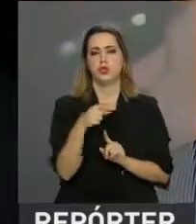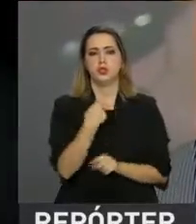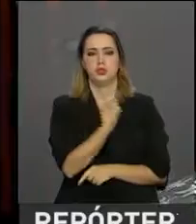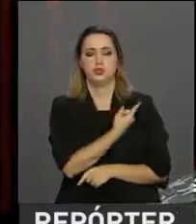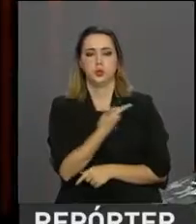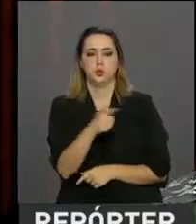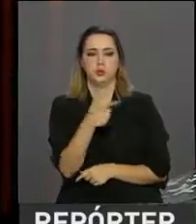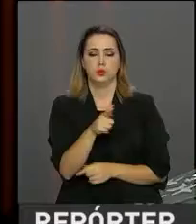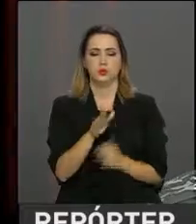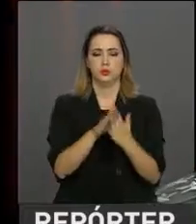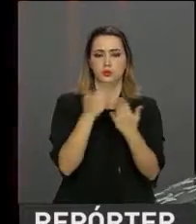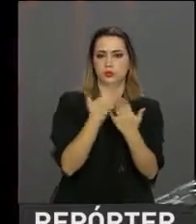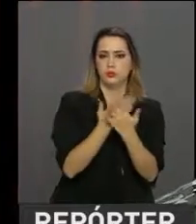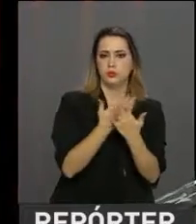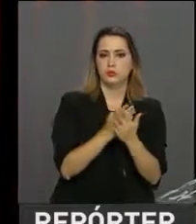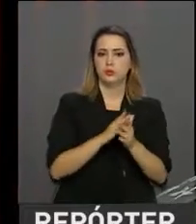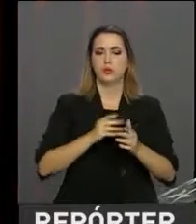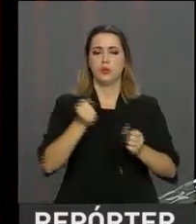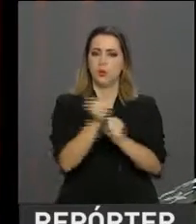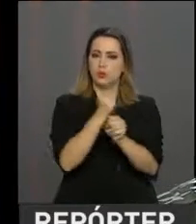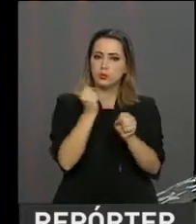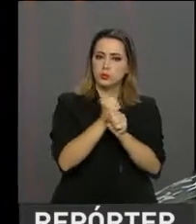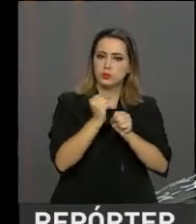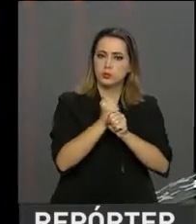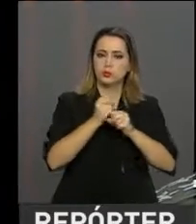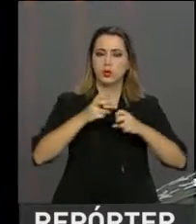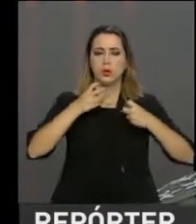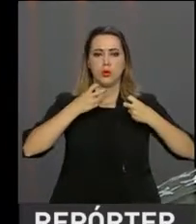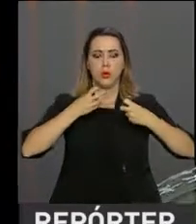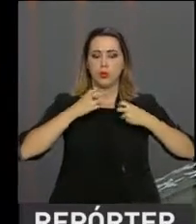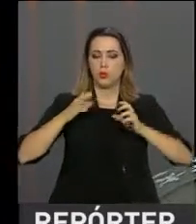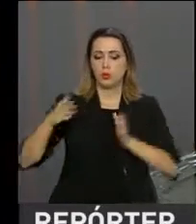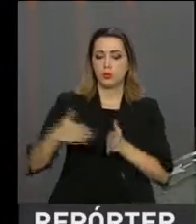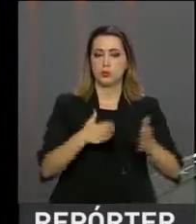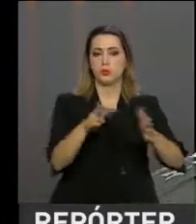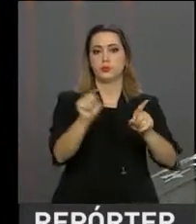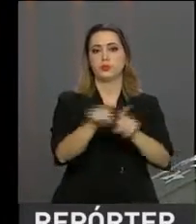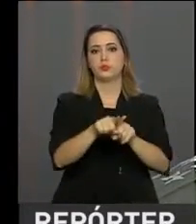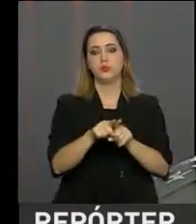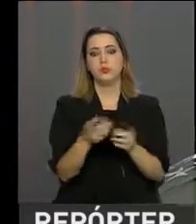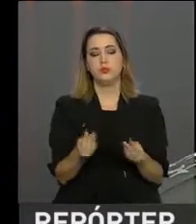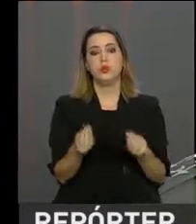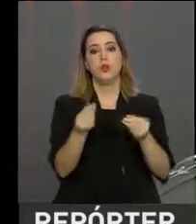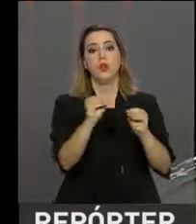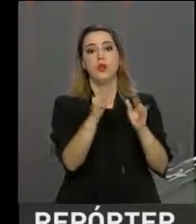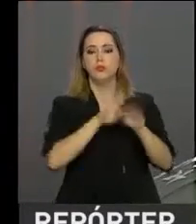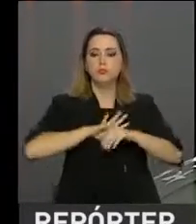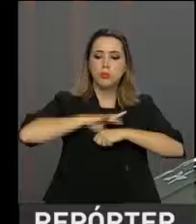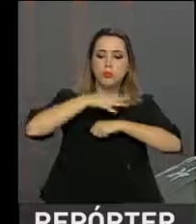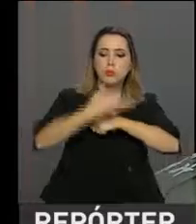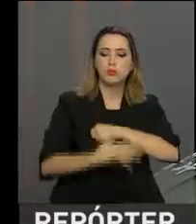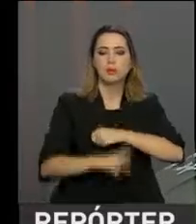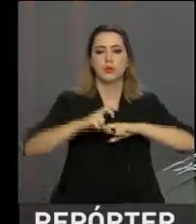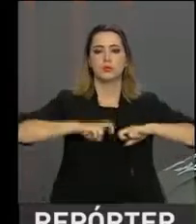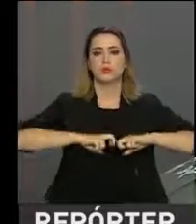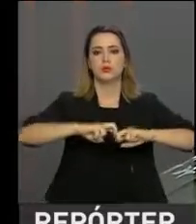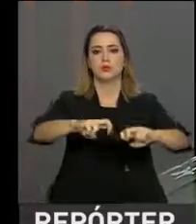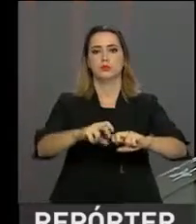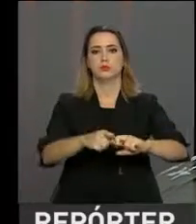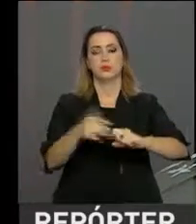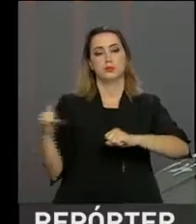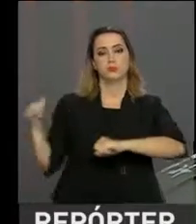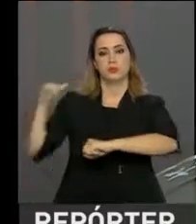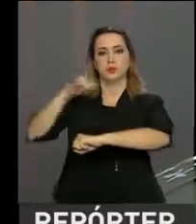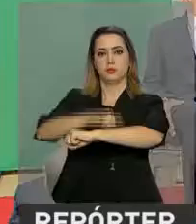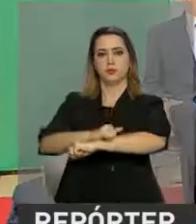escola construção de rodovias construções eo ea implantação de barragens ferrovias aeroportos